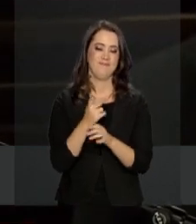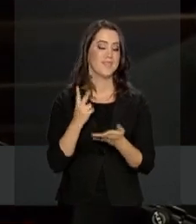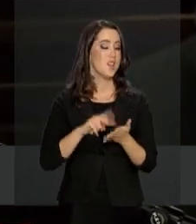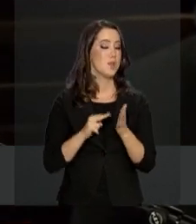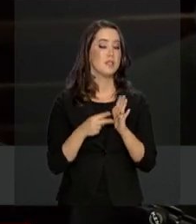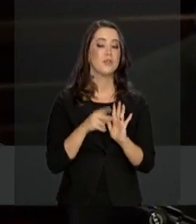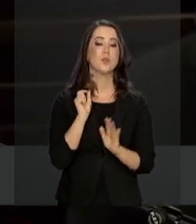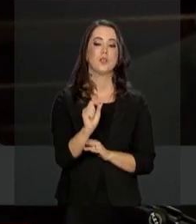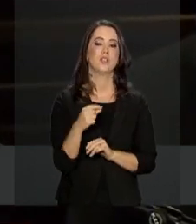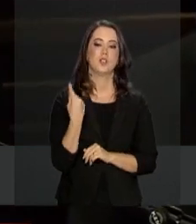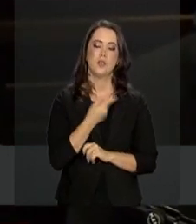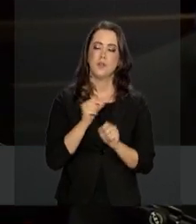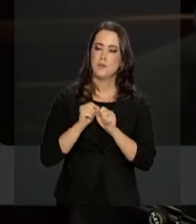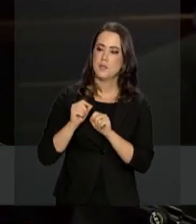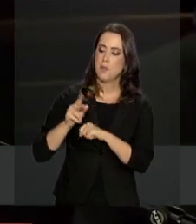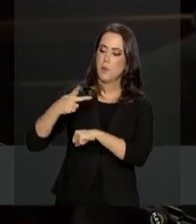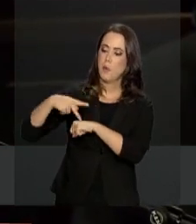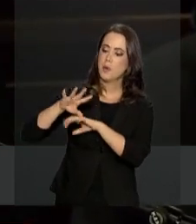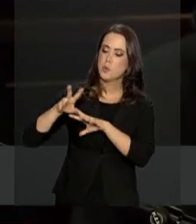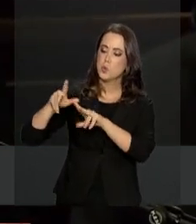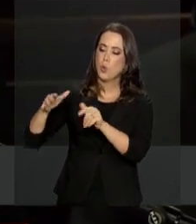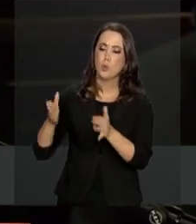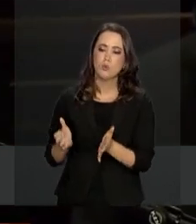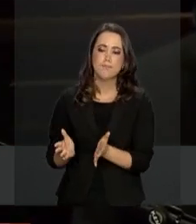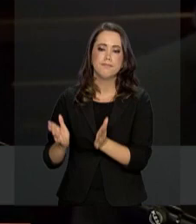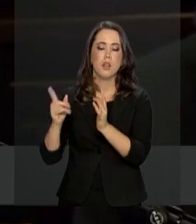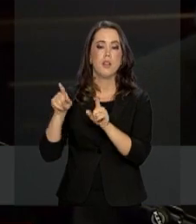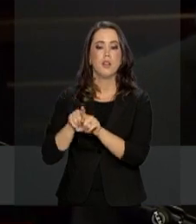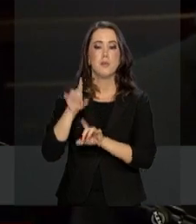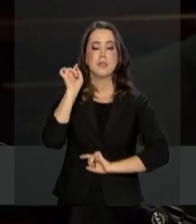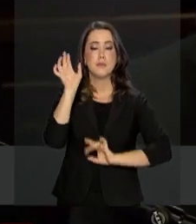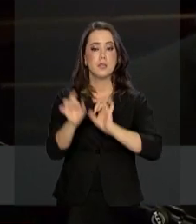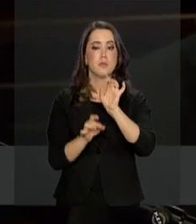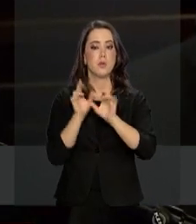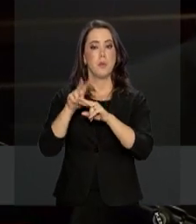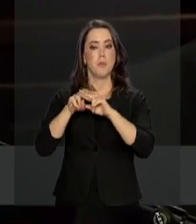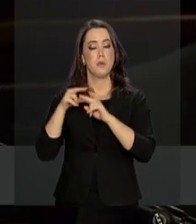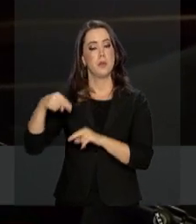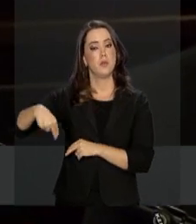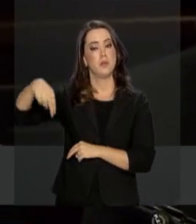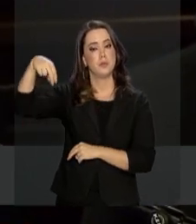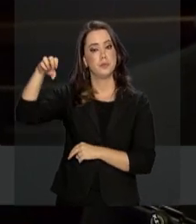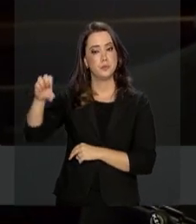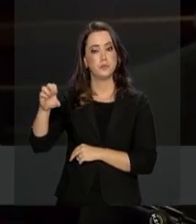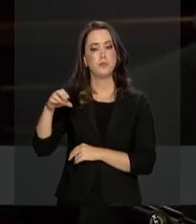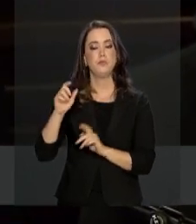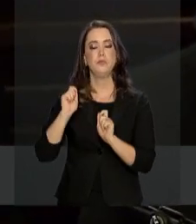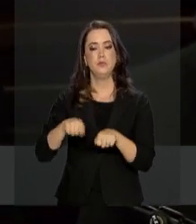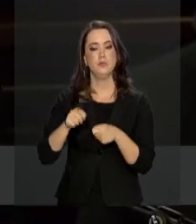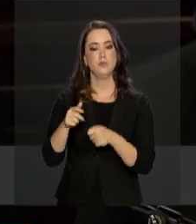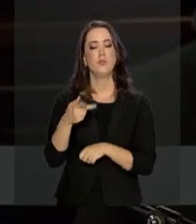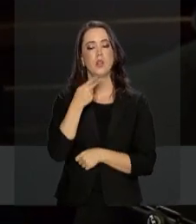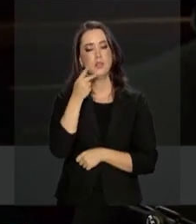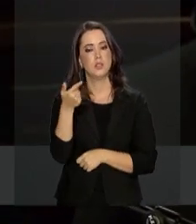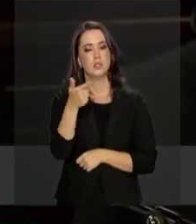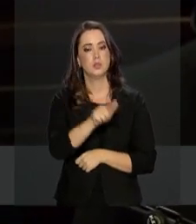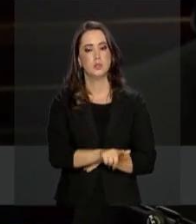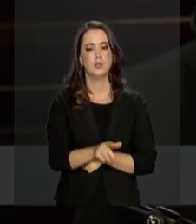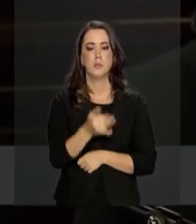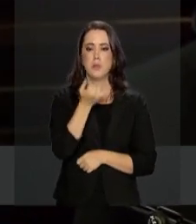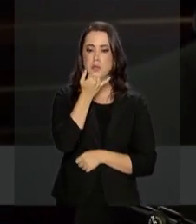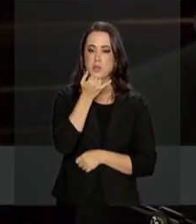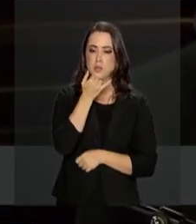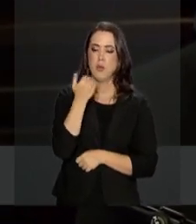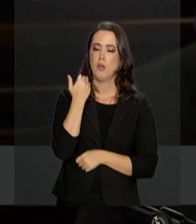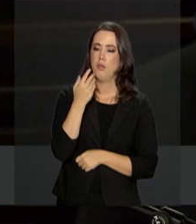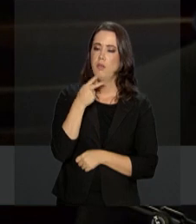fora parte que nós fizemos pelo país como um todo nós fizemos especialmente muito é pelo nordeste né e se me permitem mais uma palavra peço desculpas